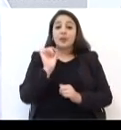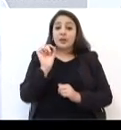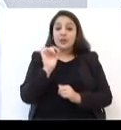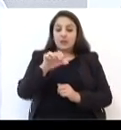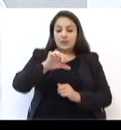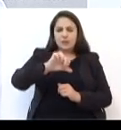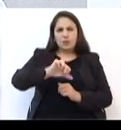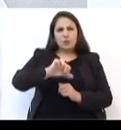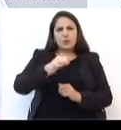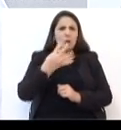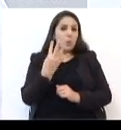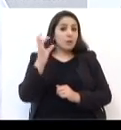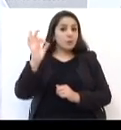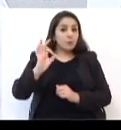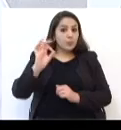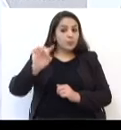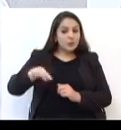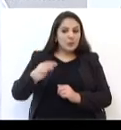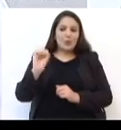onde